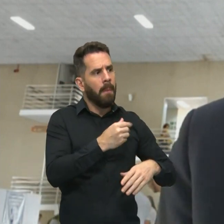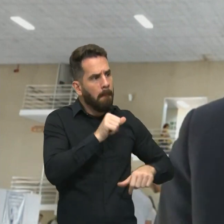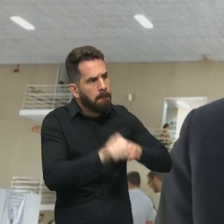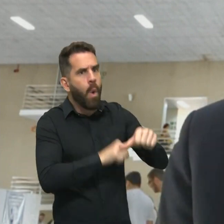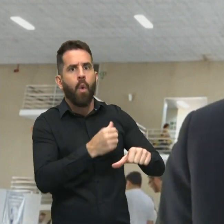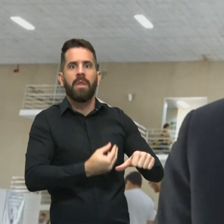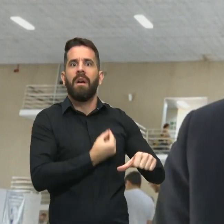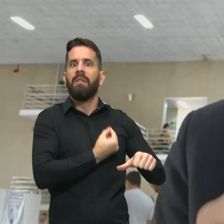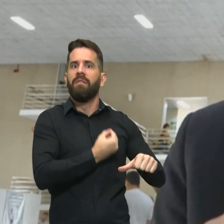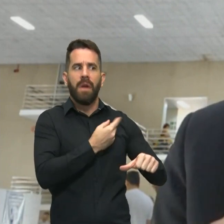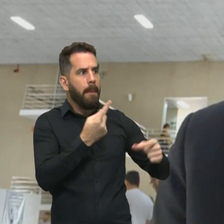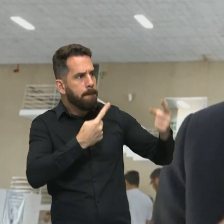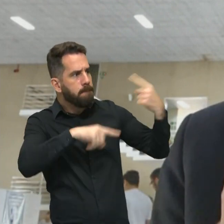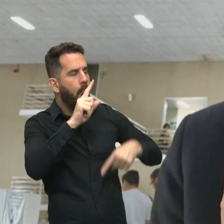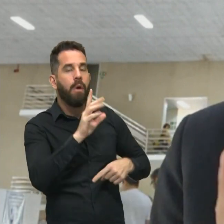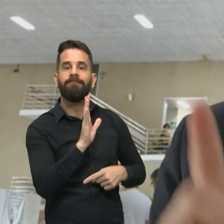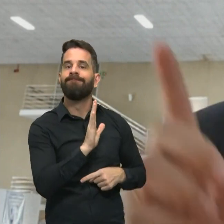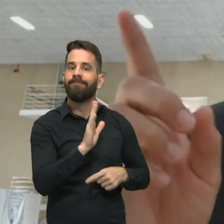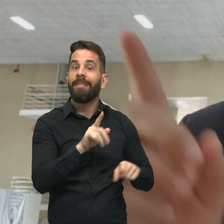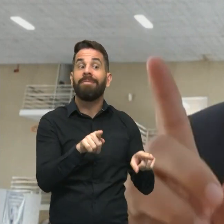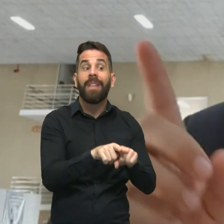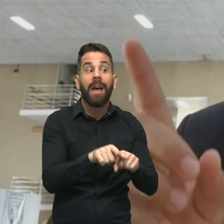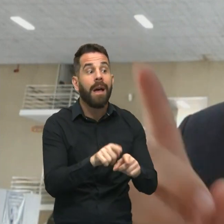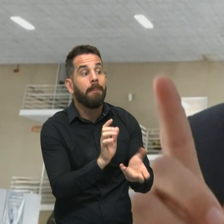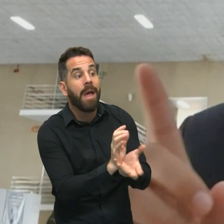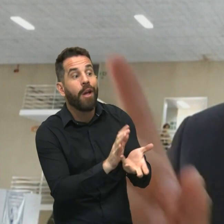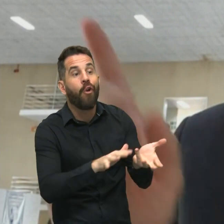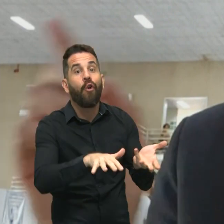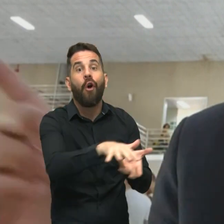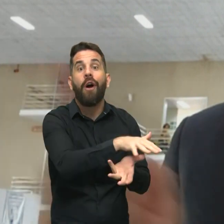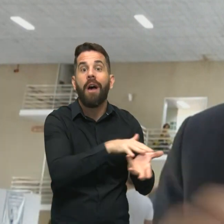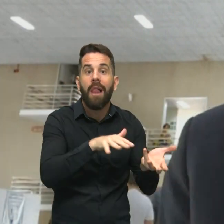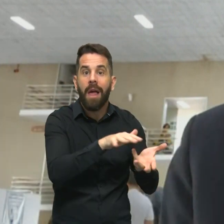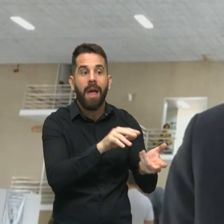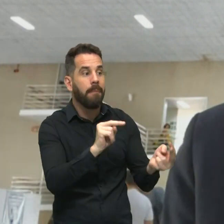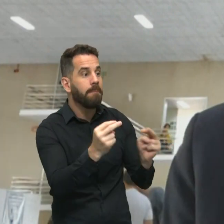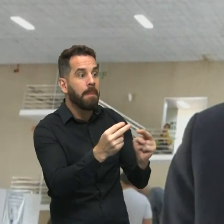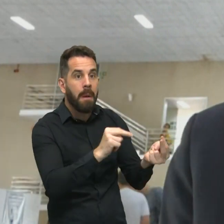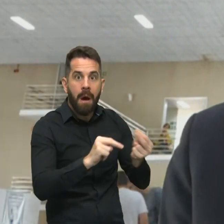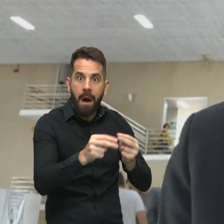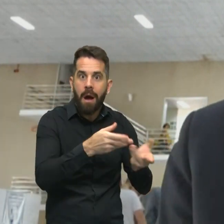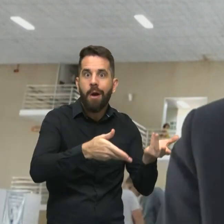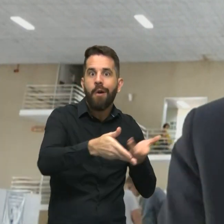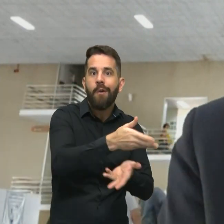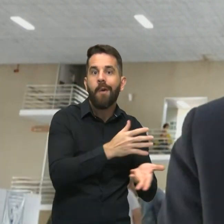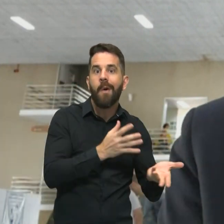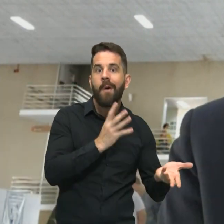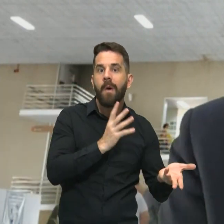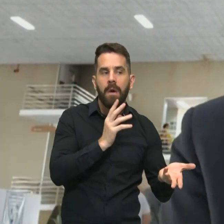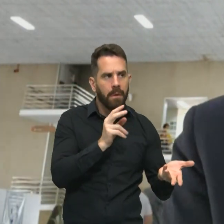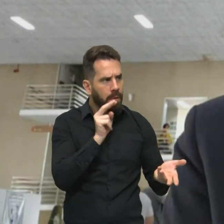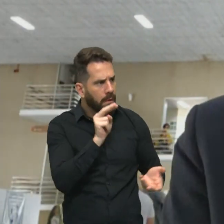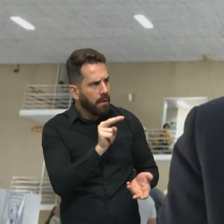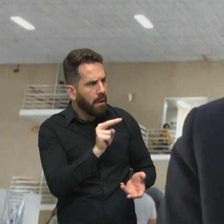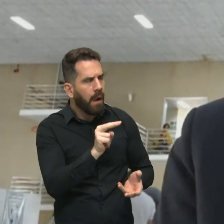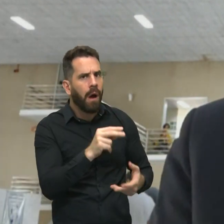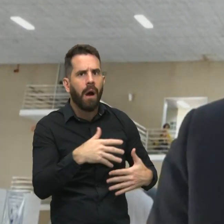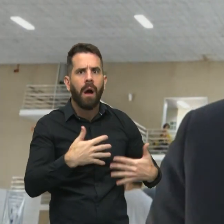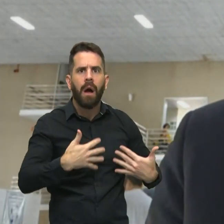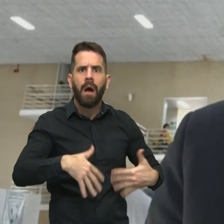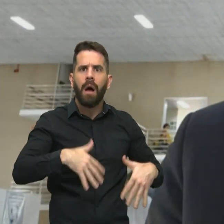mas também muda a vida dos seus colegas, dos seus irmãos, as pessoas que estão lá na comunidade, que vai ter essa pessoa,